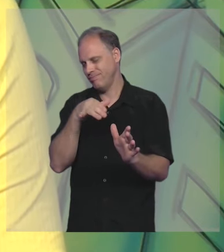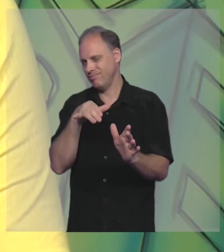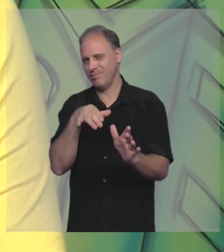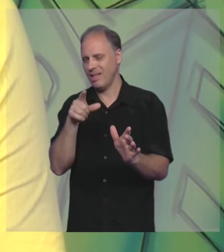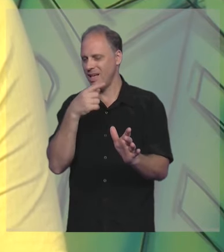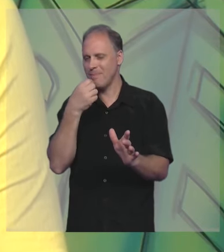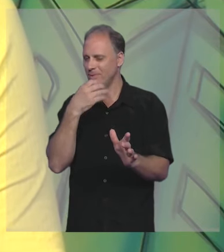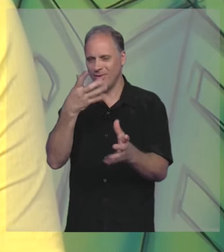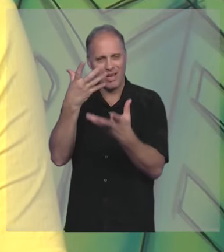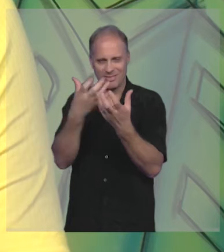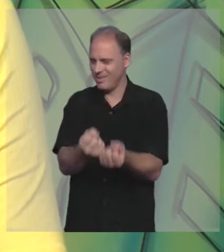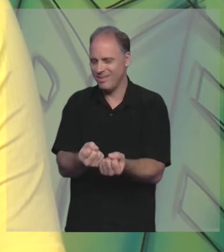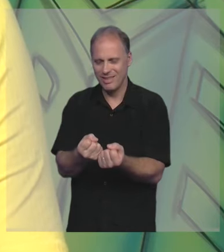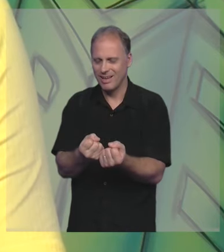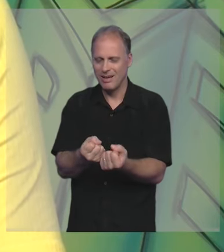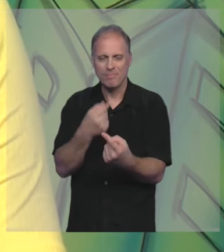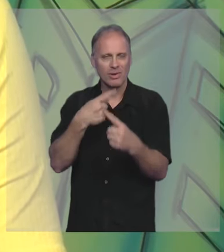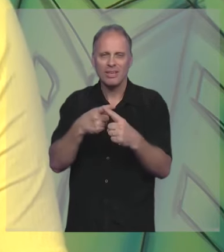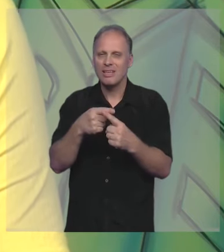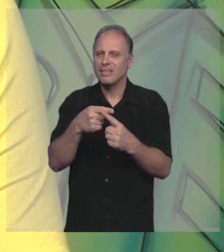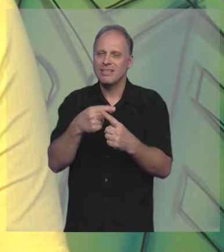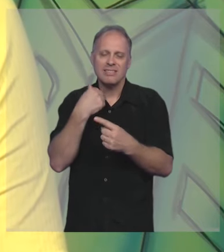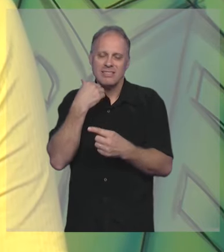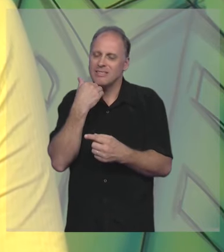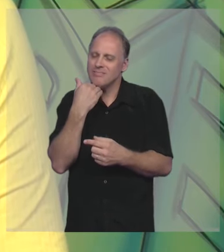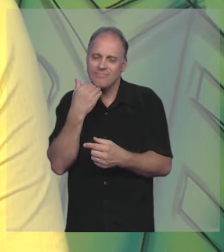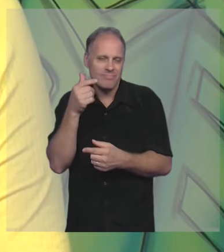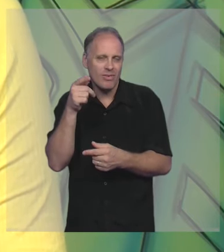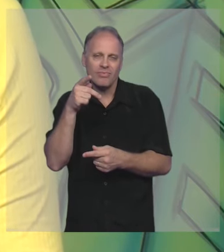que ninguém cair, né? Ninguém vai conseguir, assim,